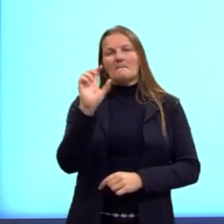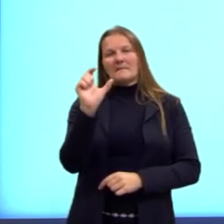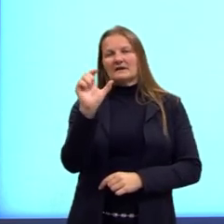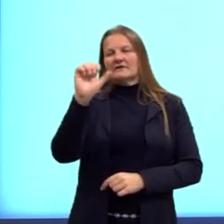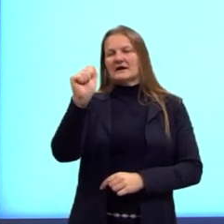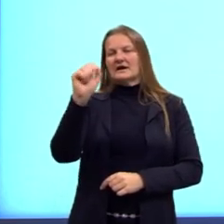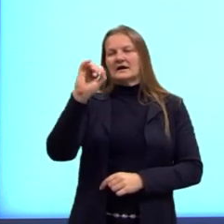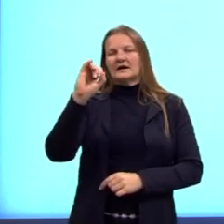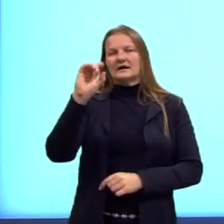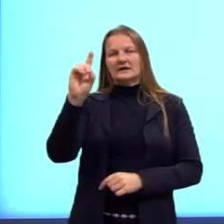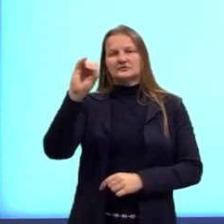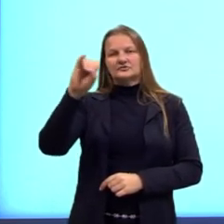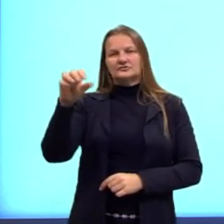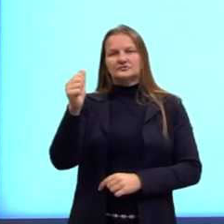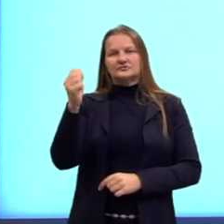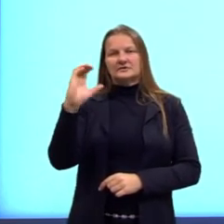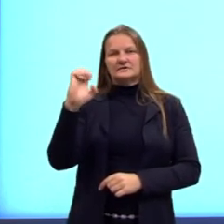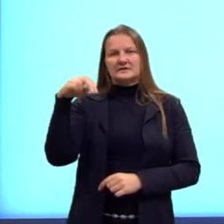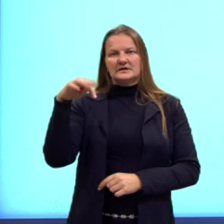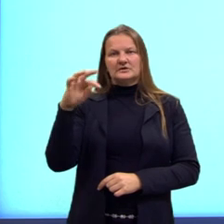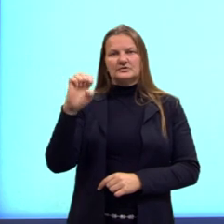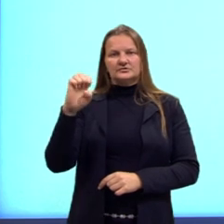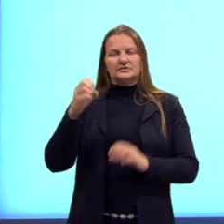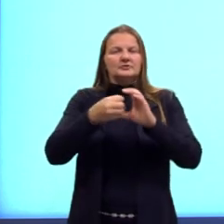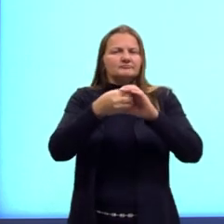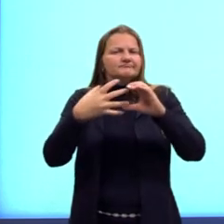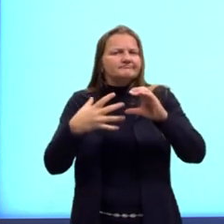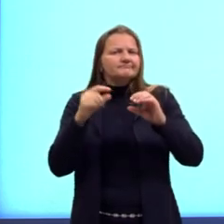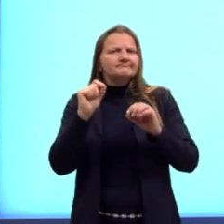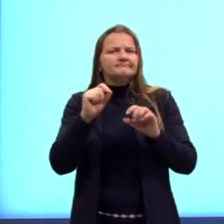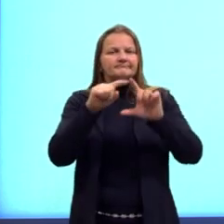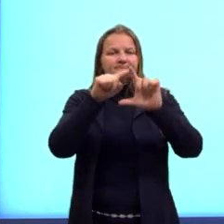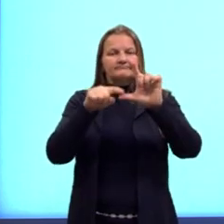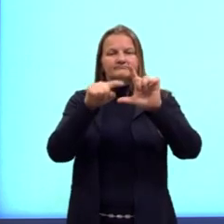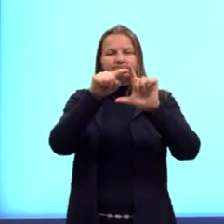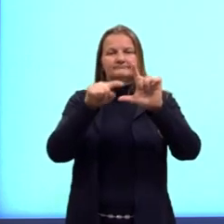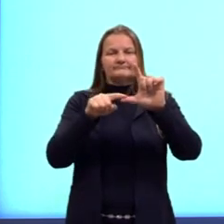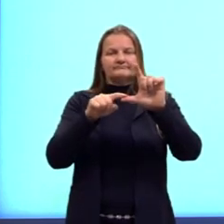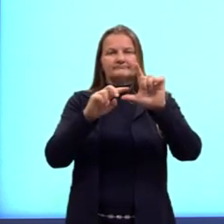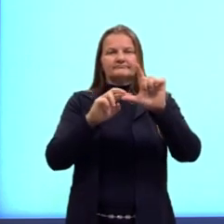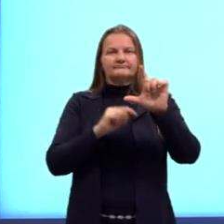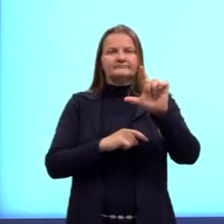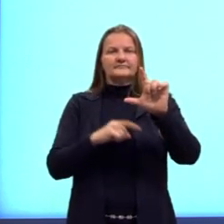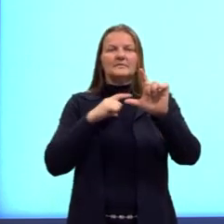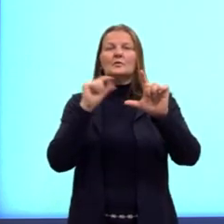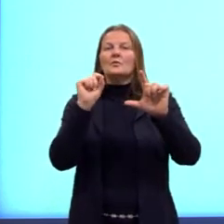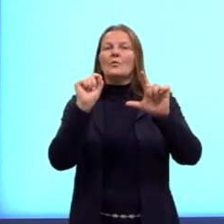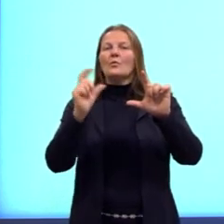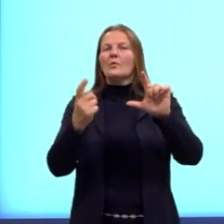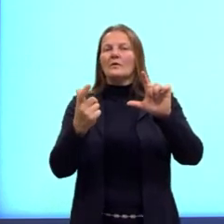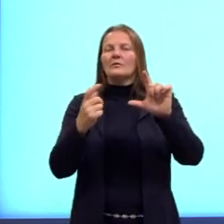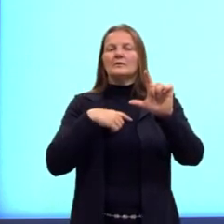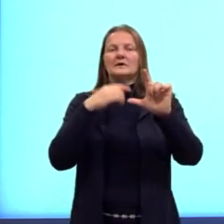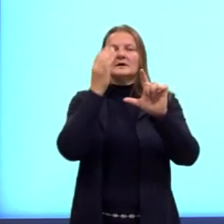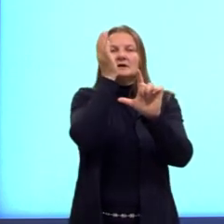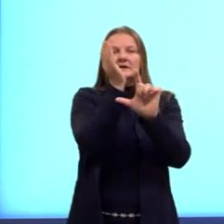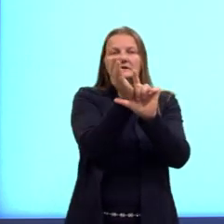adjacente nós vimos lá nas propriedades dos ângulos que o ângulo adjacente é aquele que